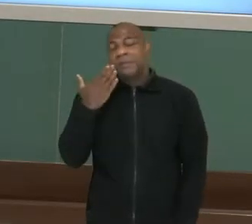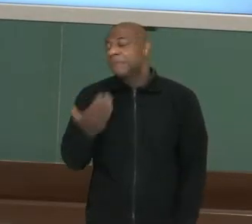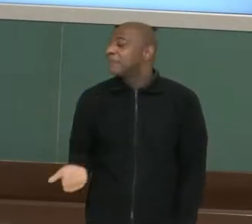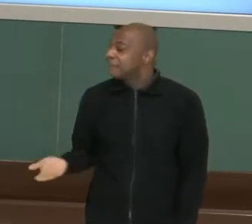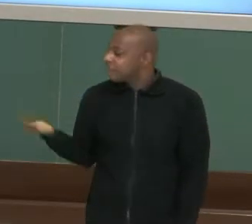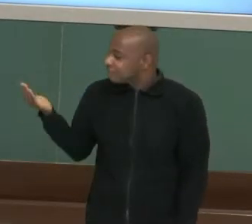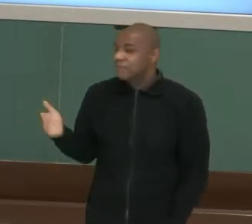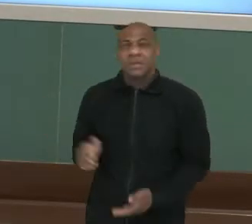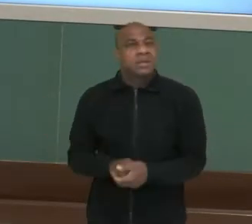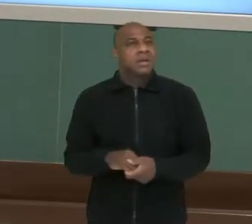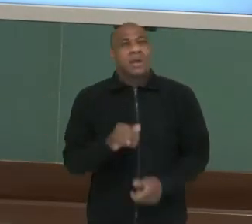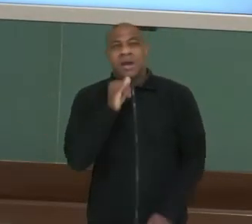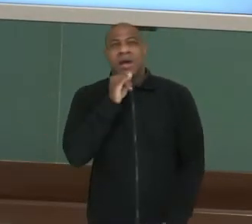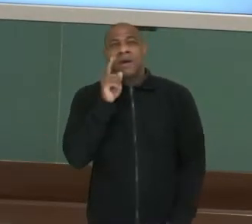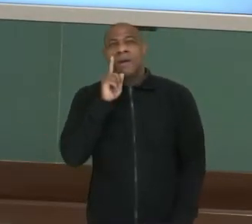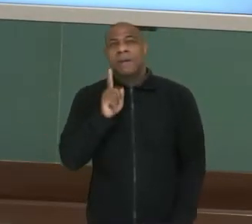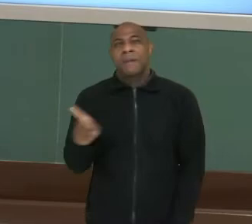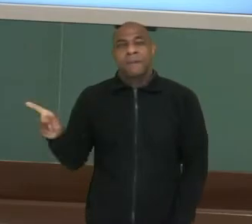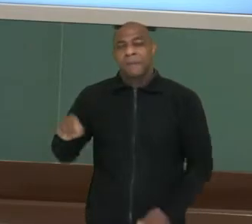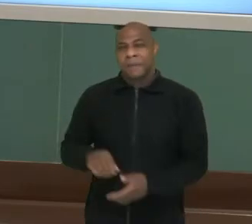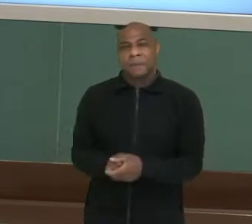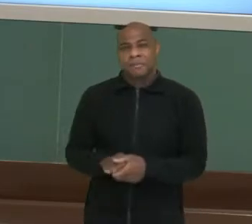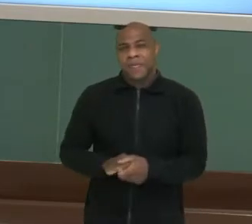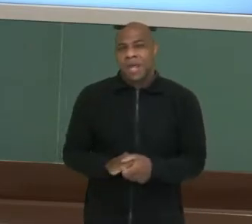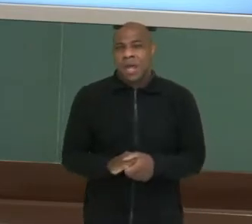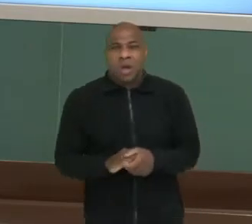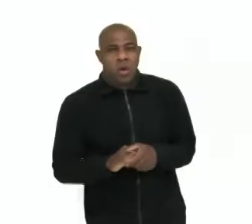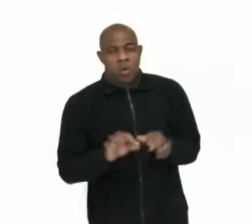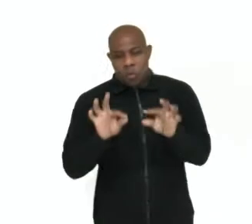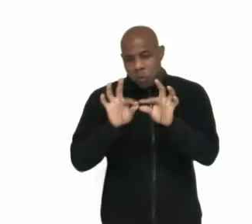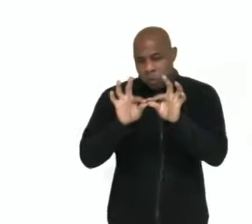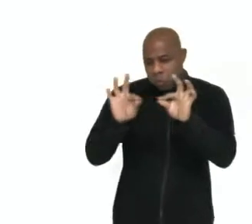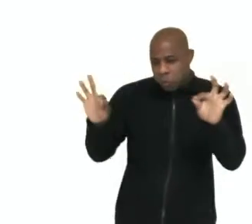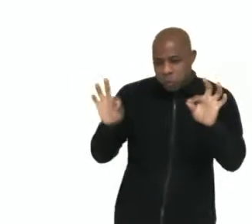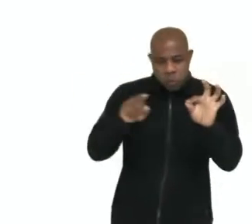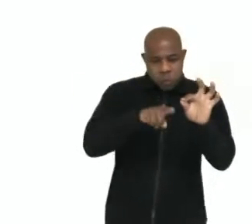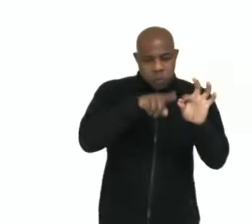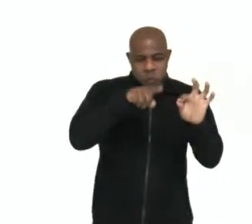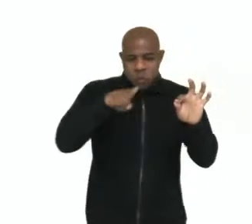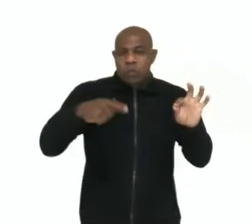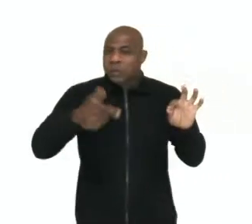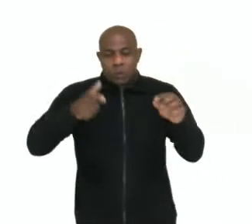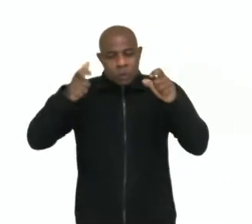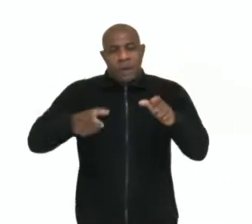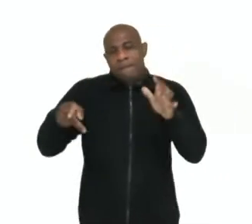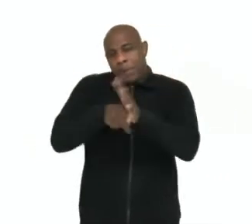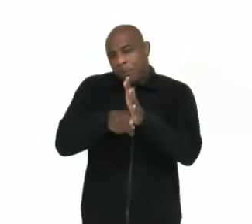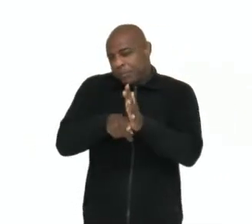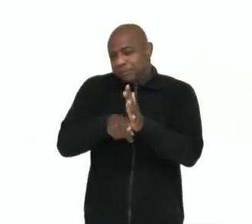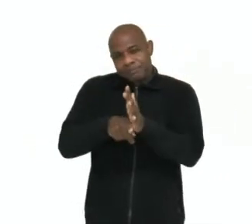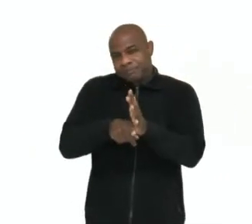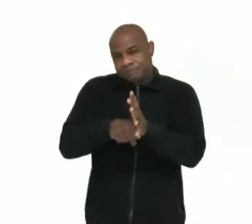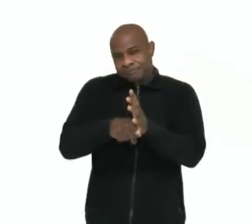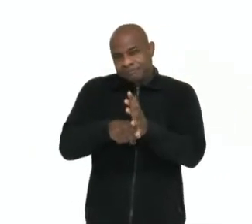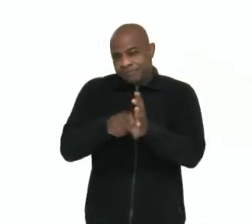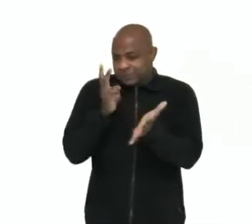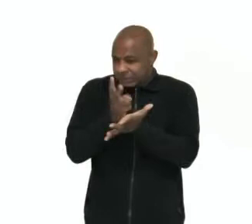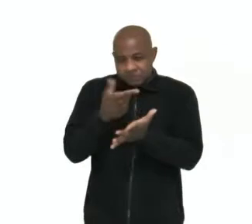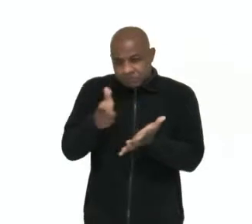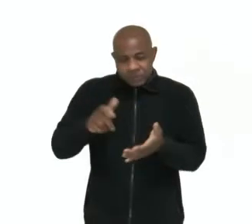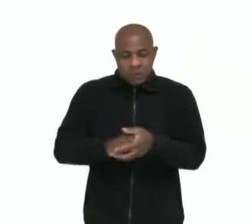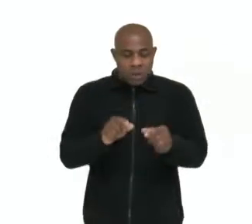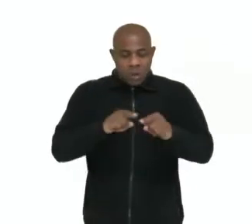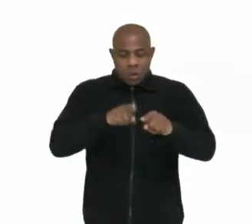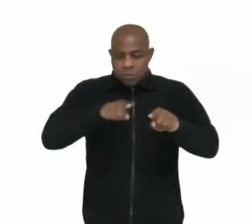o comprimento de onda. O comprimento de onda, ele não tem lugar fixo dentro da onda. O comprimento